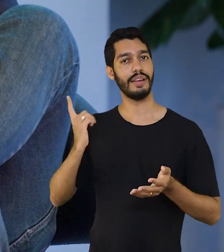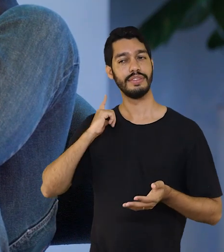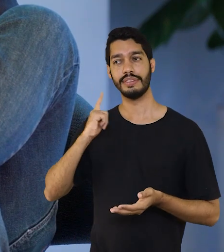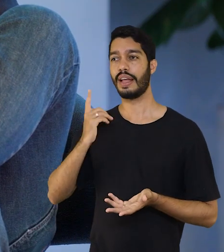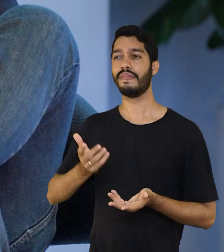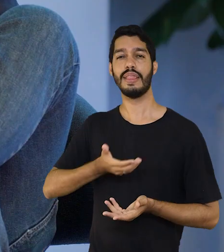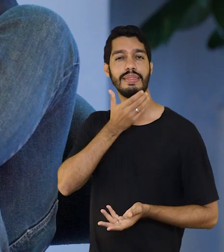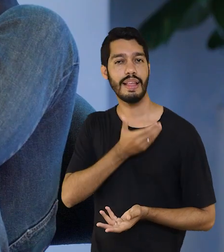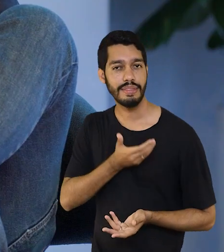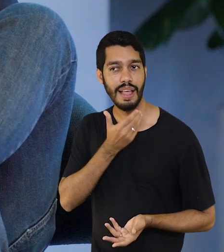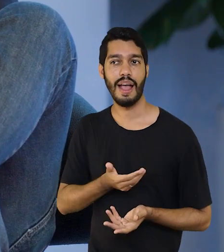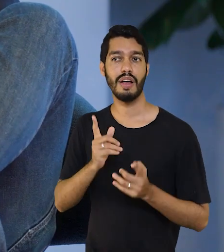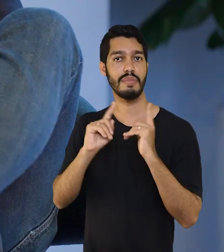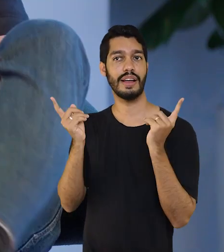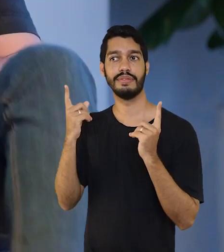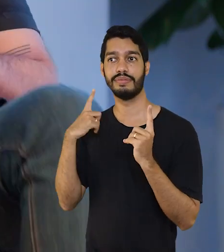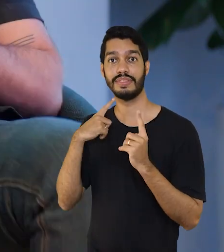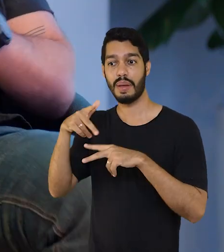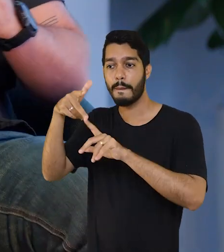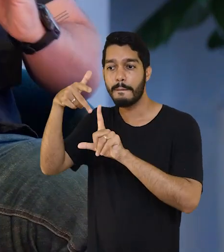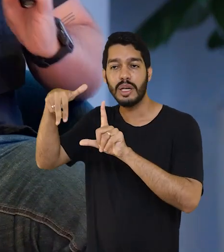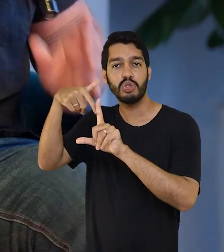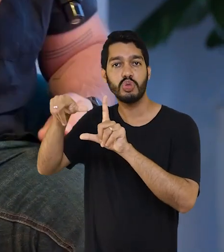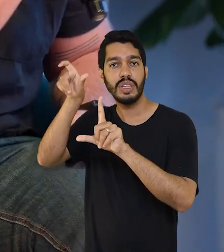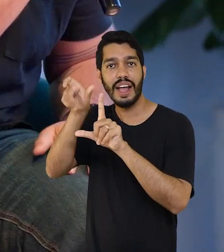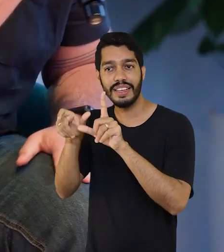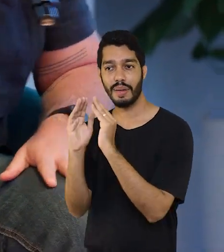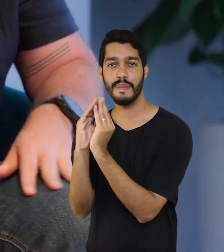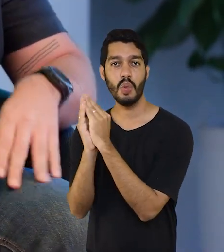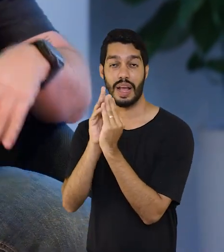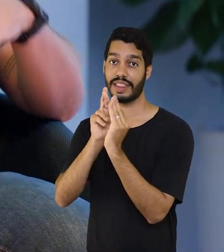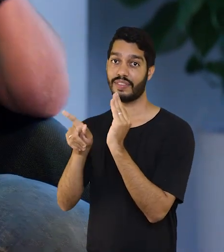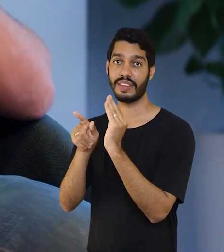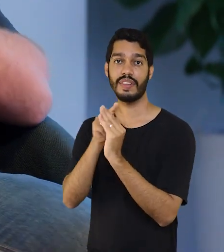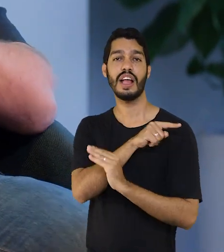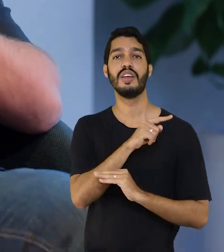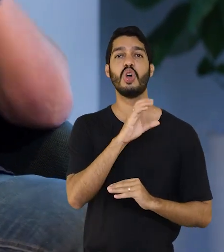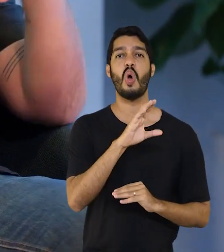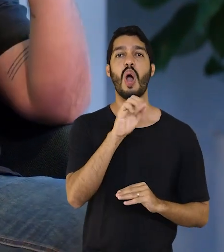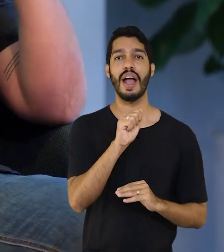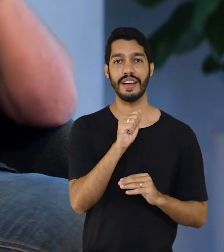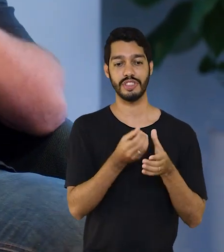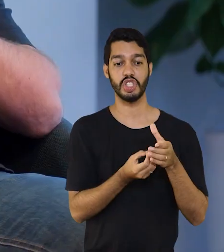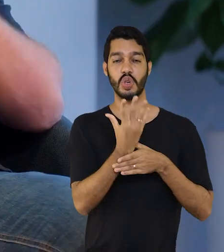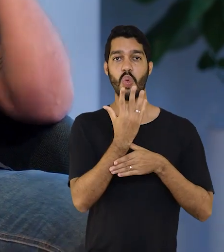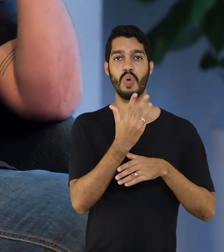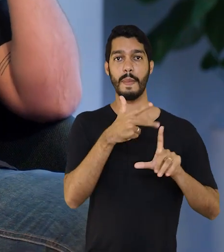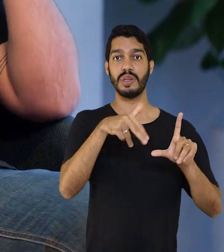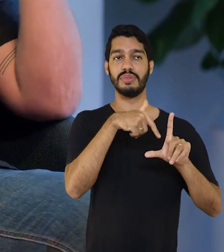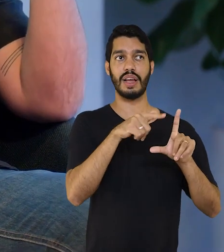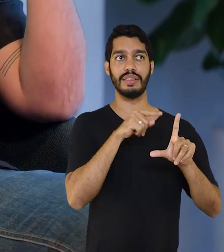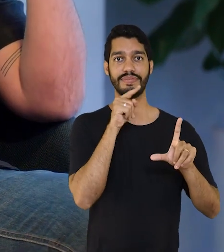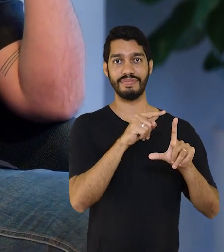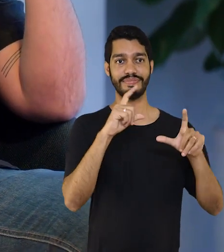do Natal, existia algo que parecia com o Papai Noel, mas tinha outra cara, tinha outra figura. A Coca criou esse personagem, só